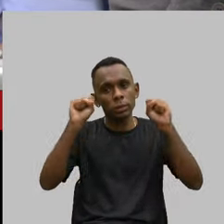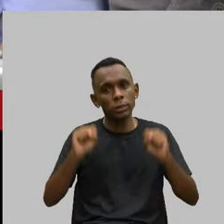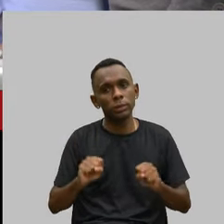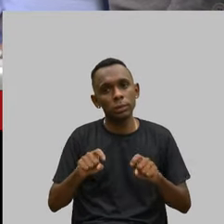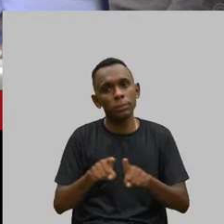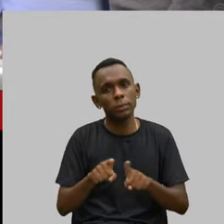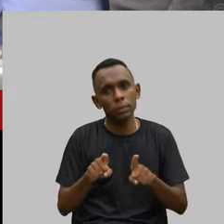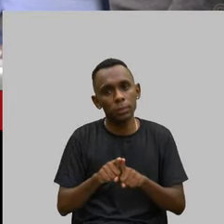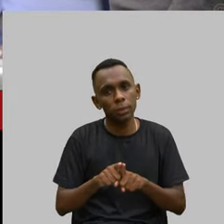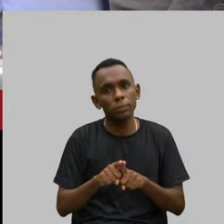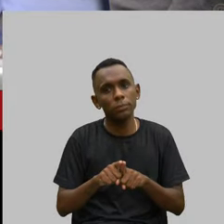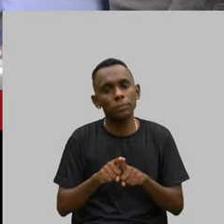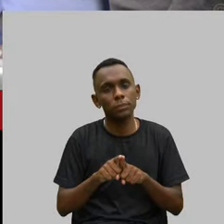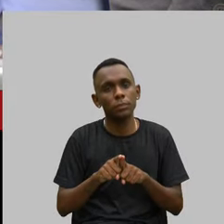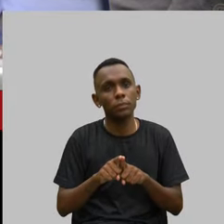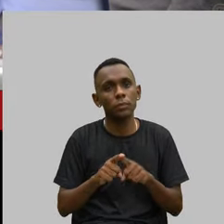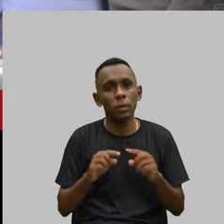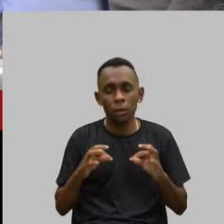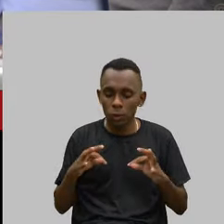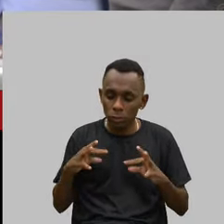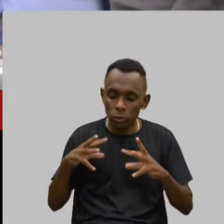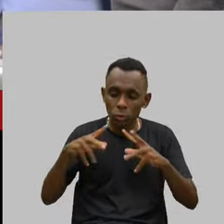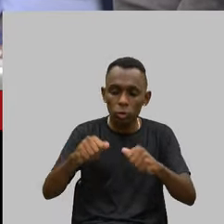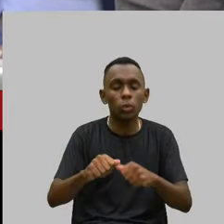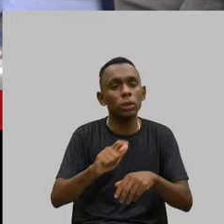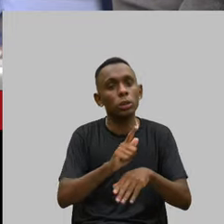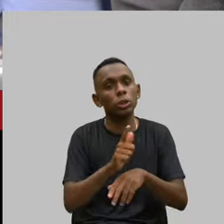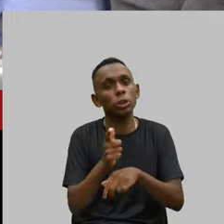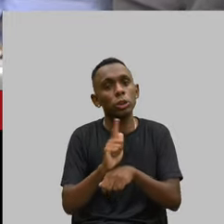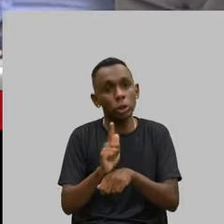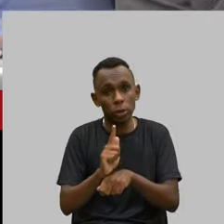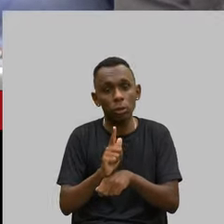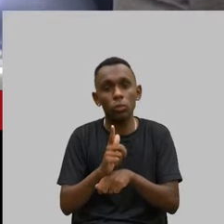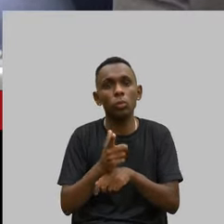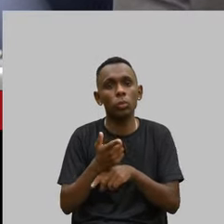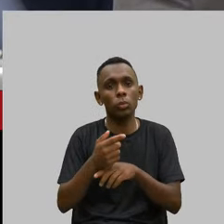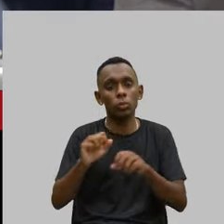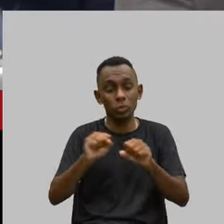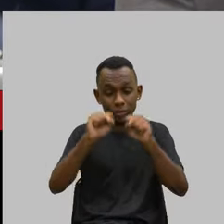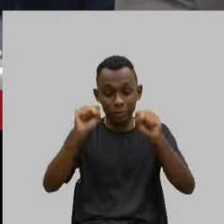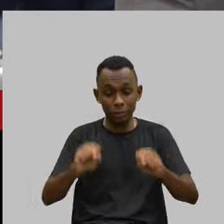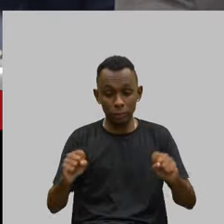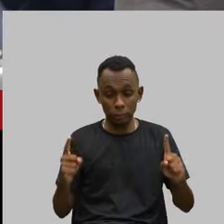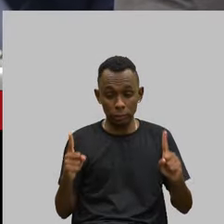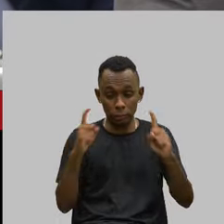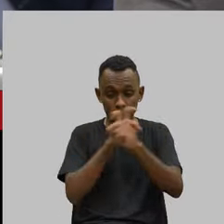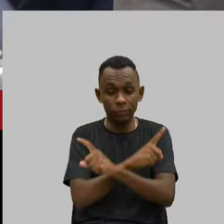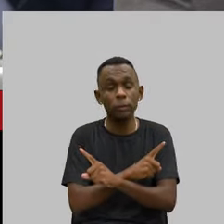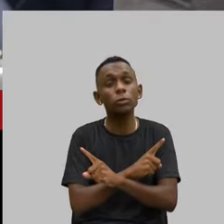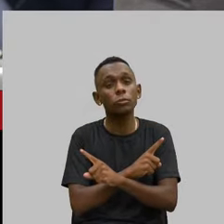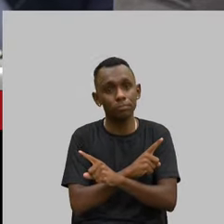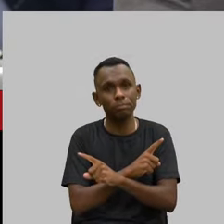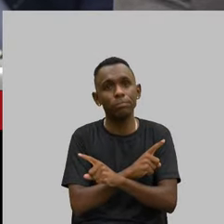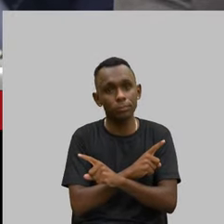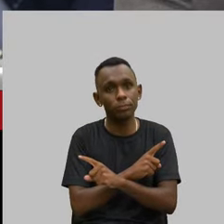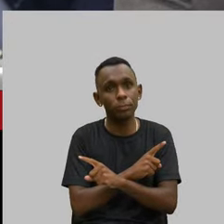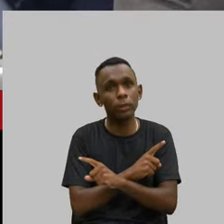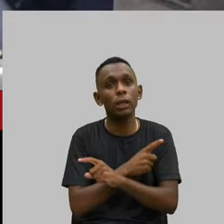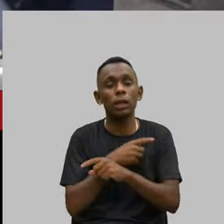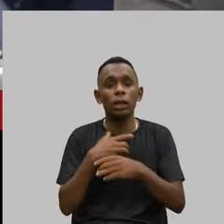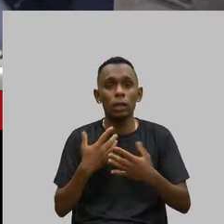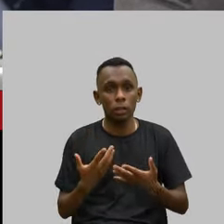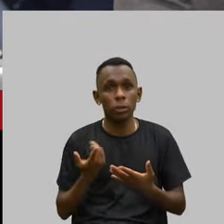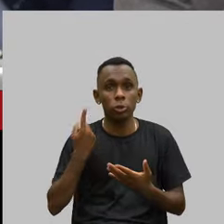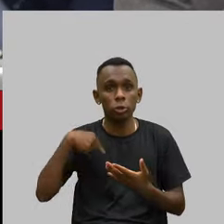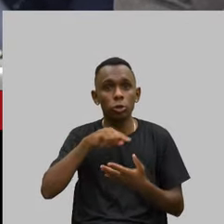eh eh e toda a gestão desse sistema complexo né Eh que ele tá sendo a